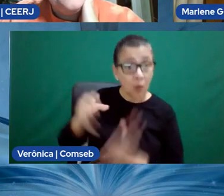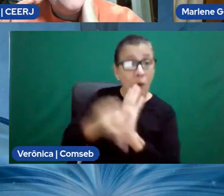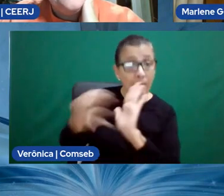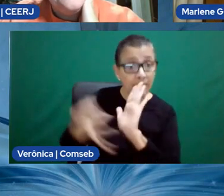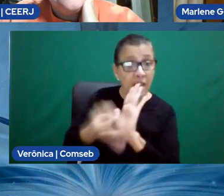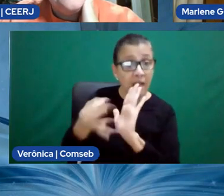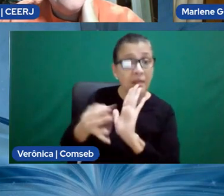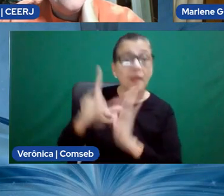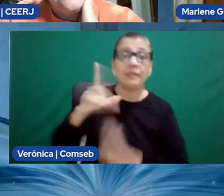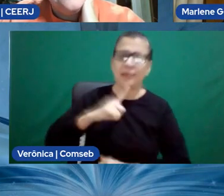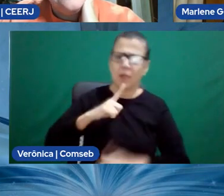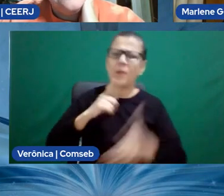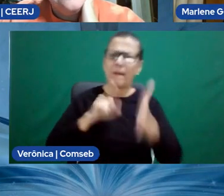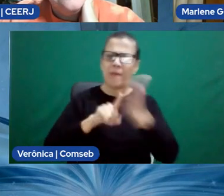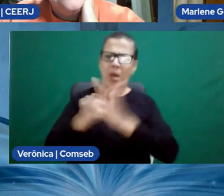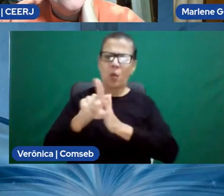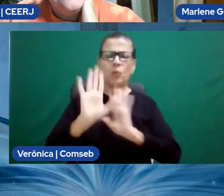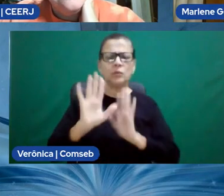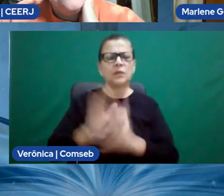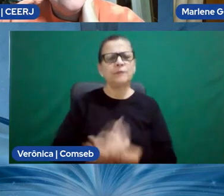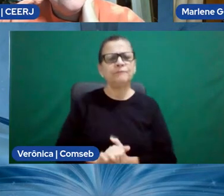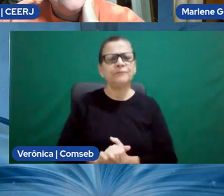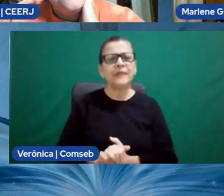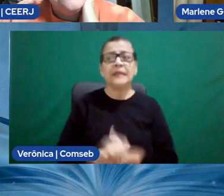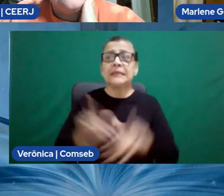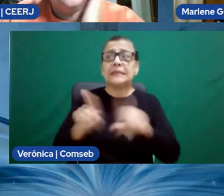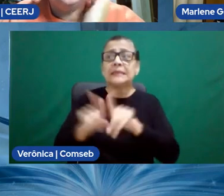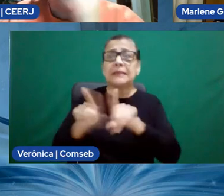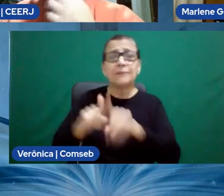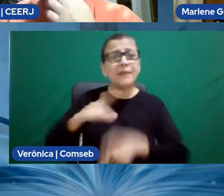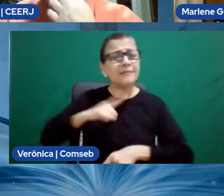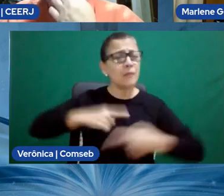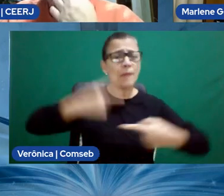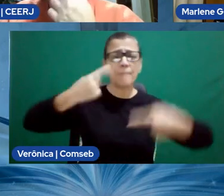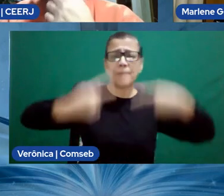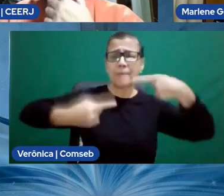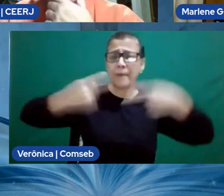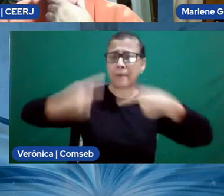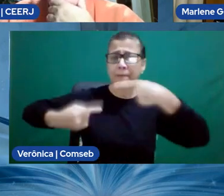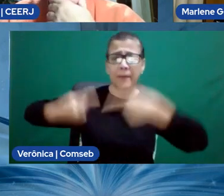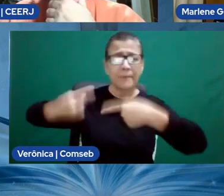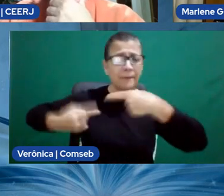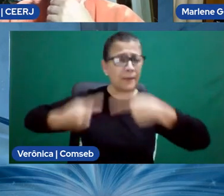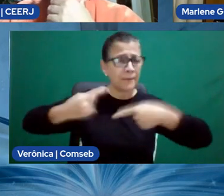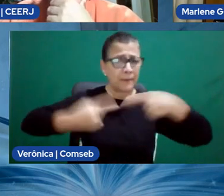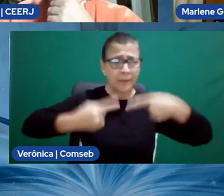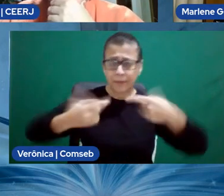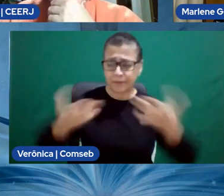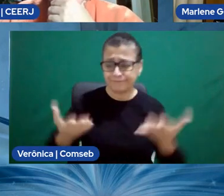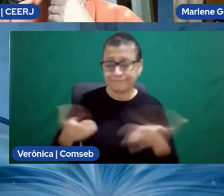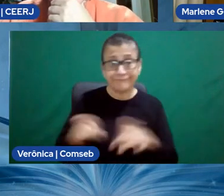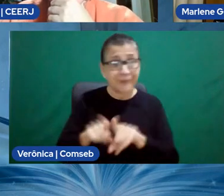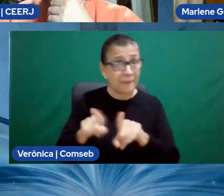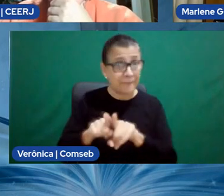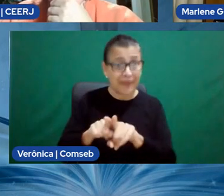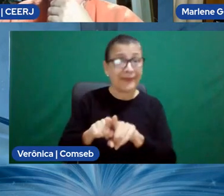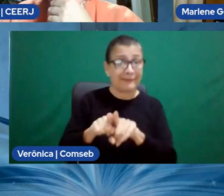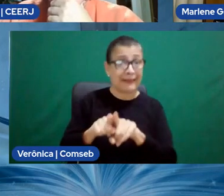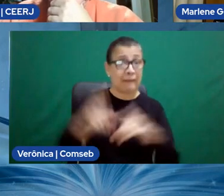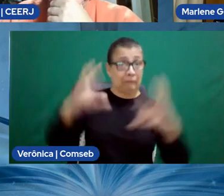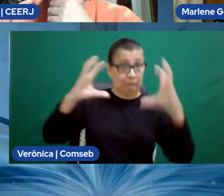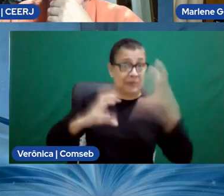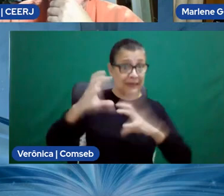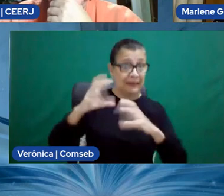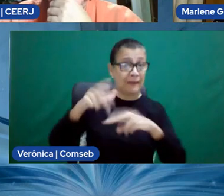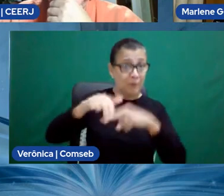quer calar e que gera uma série de discussões, né, assim, até às vezes desentendimentos sobre o assunto.